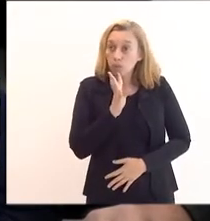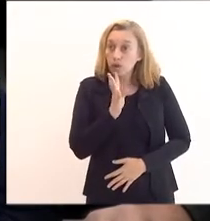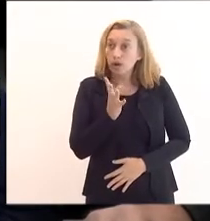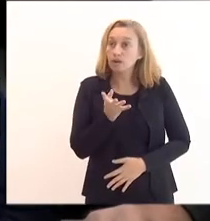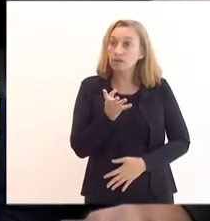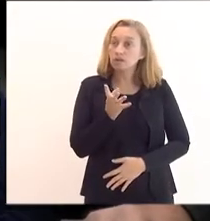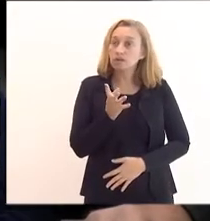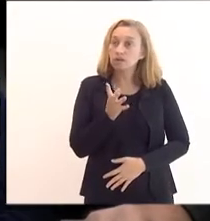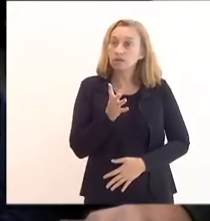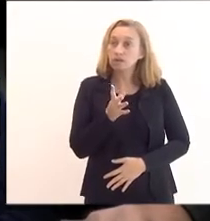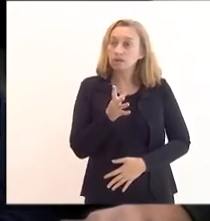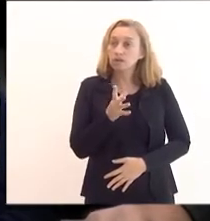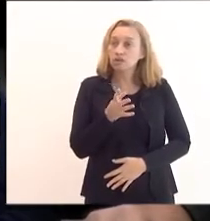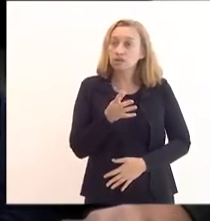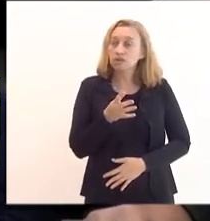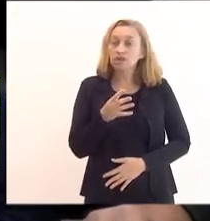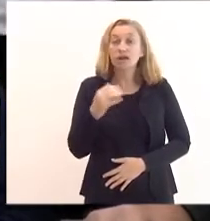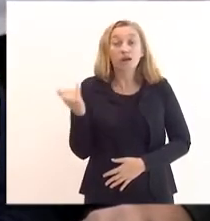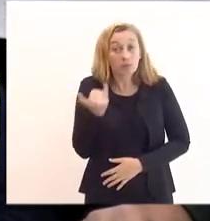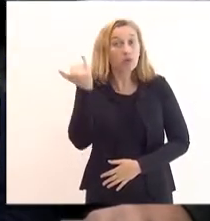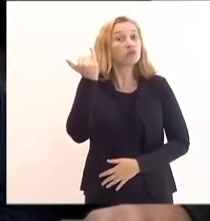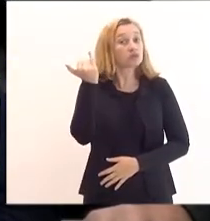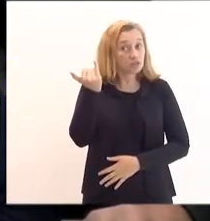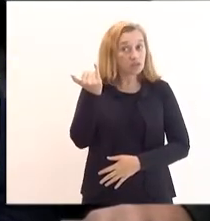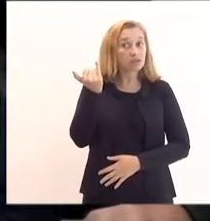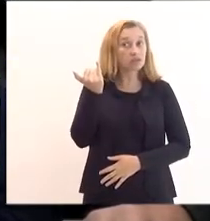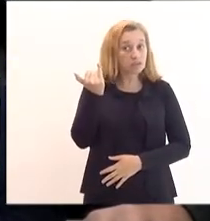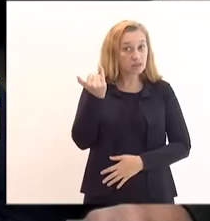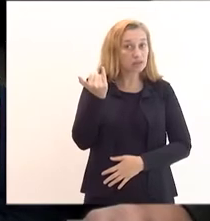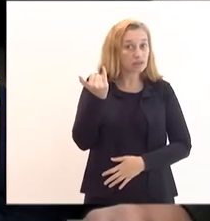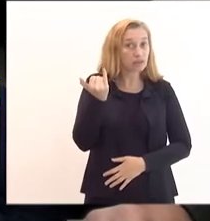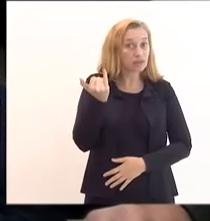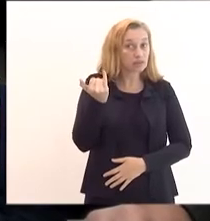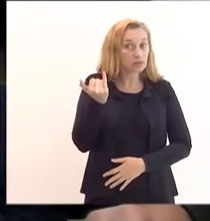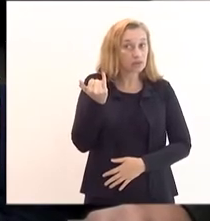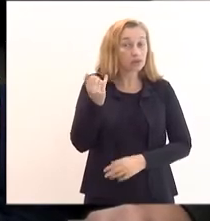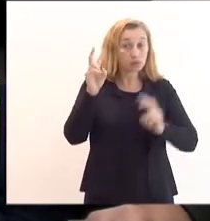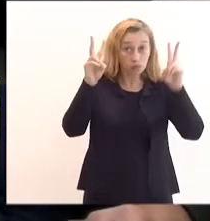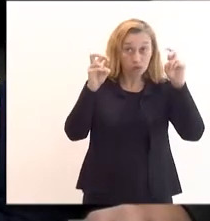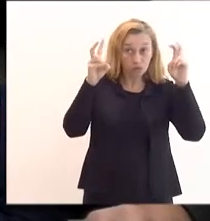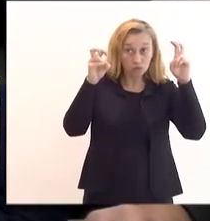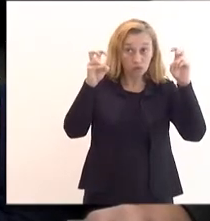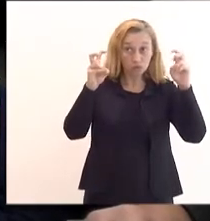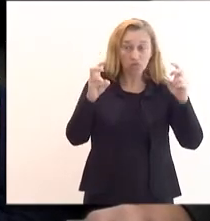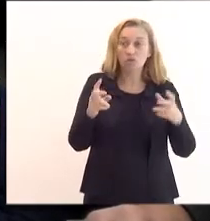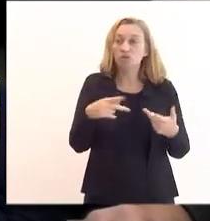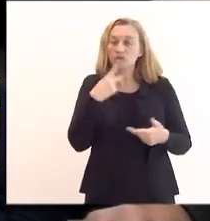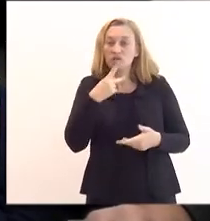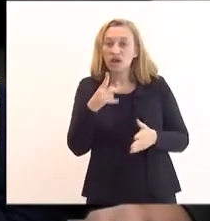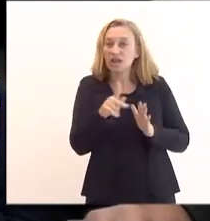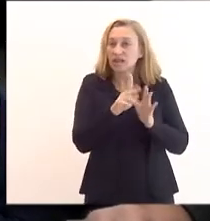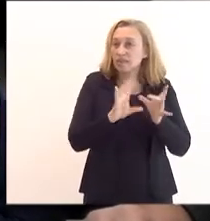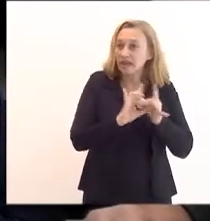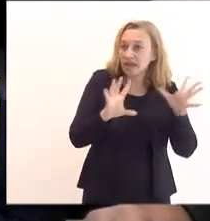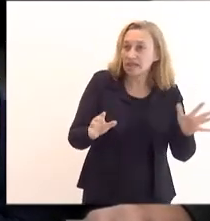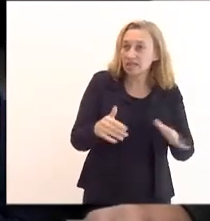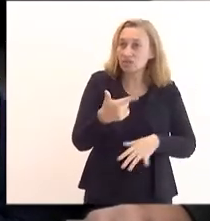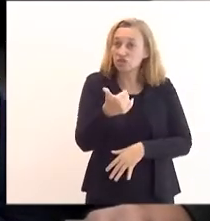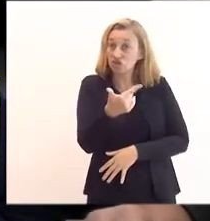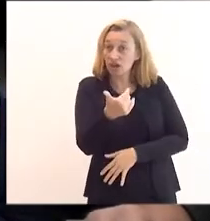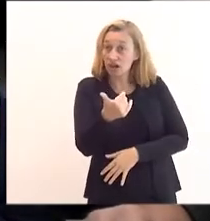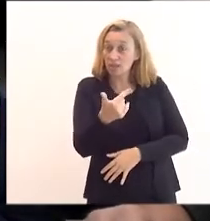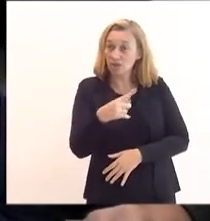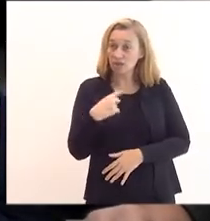a periculosidade da atividade de atirador desportivo. Somente isso. O projeto não fala em liberação de arma, até porque não temos competência para